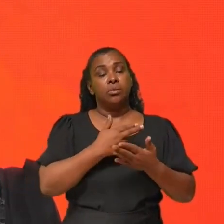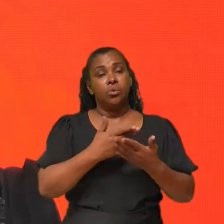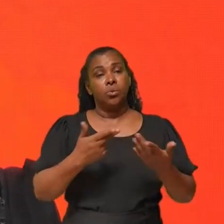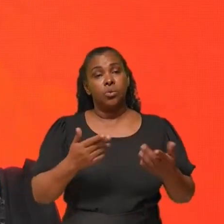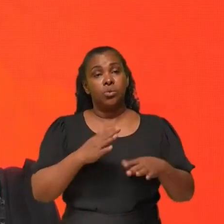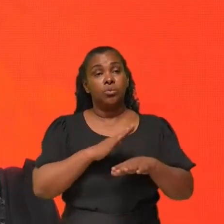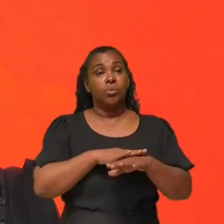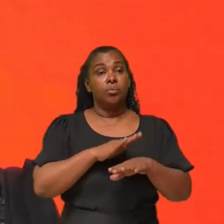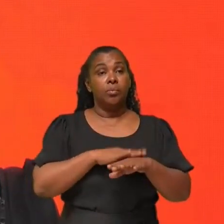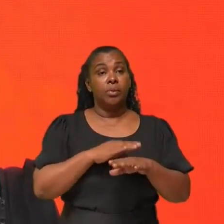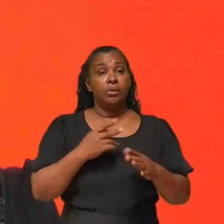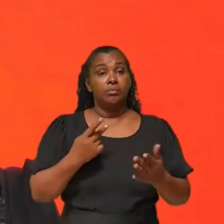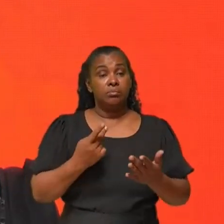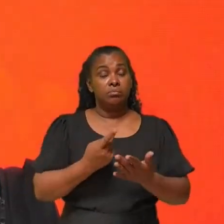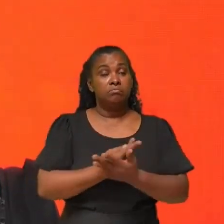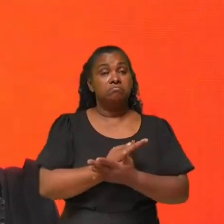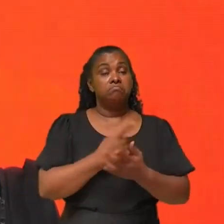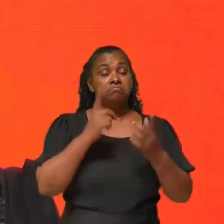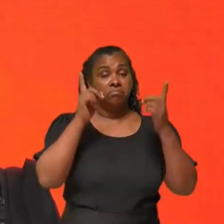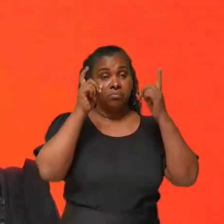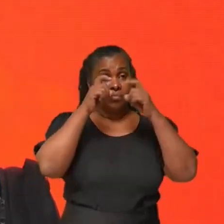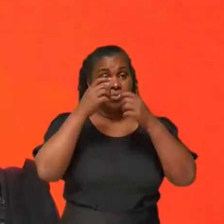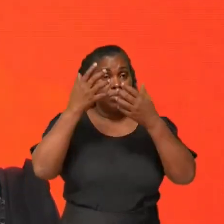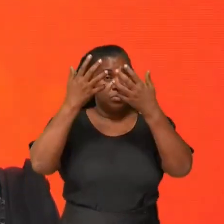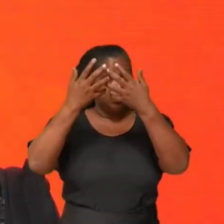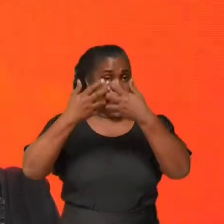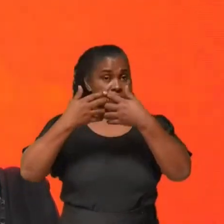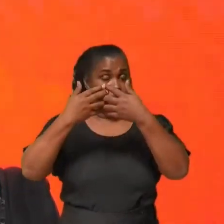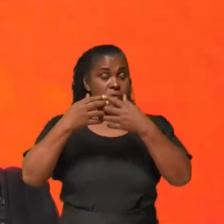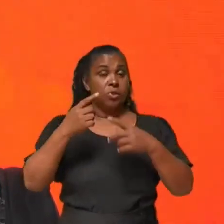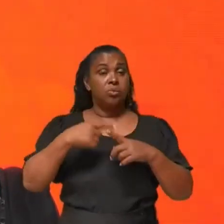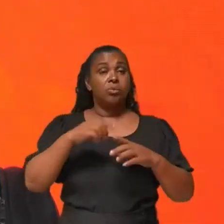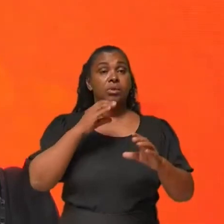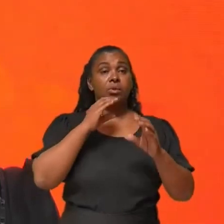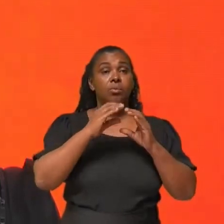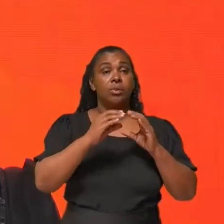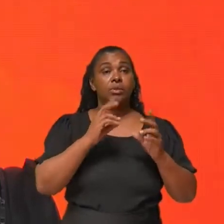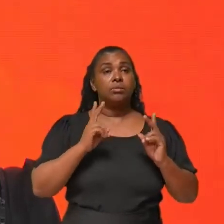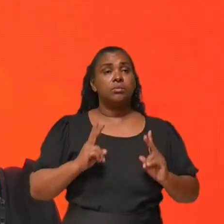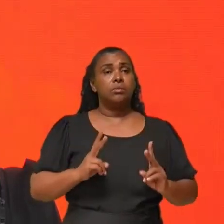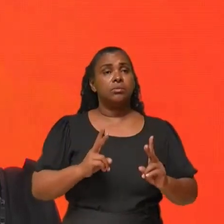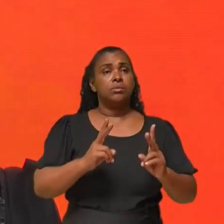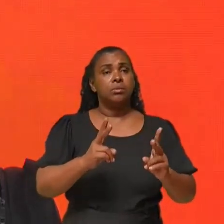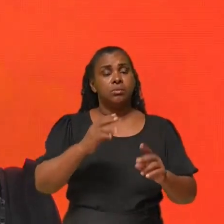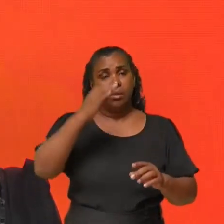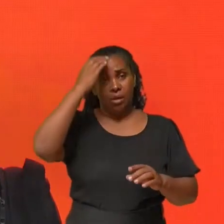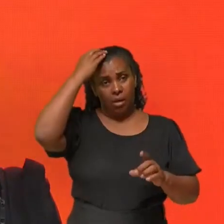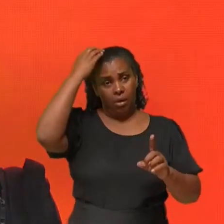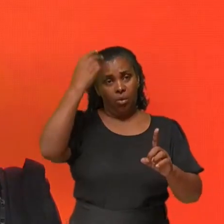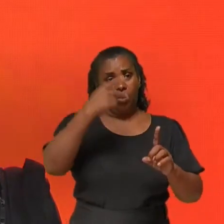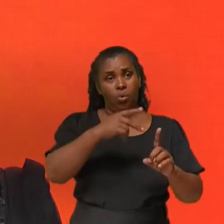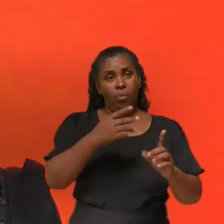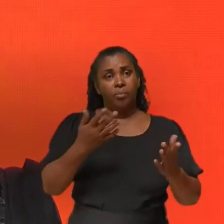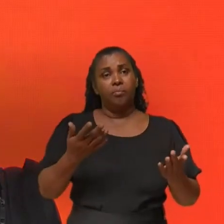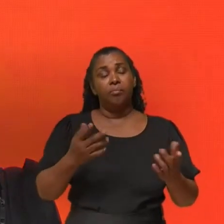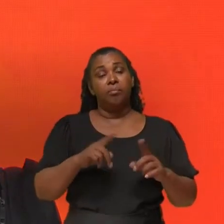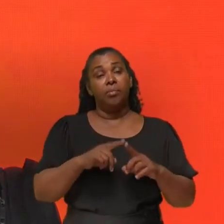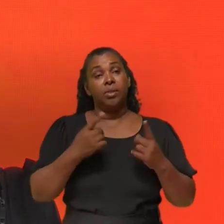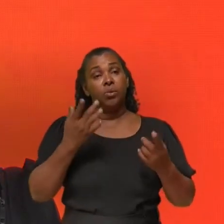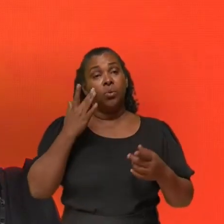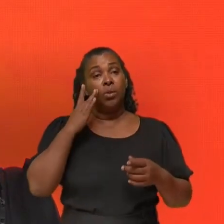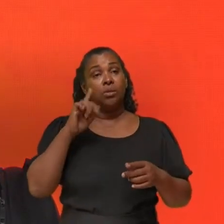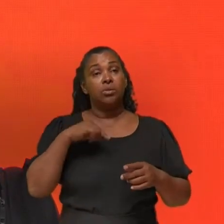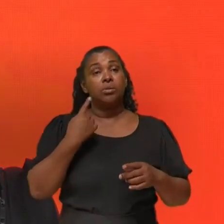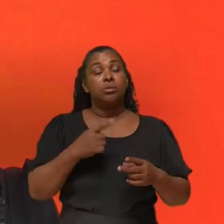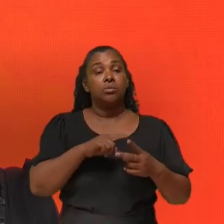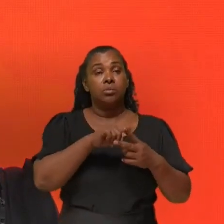a gente reflete, são os problemas da comunicação, que sempre leva a culpa. Mas eu acho que nós temos, né, Natália, 2 premissas que eu